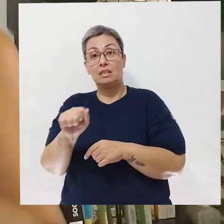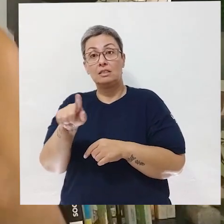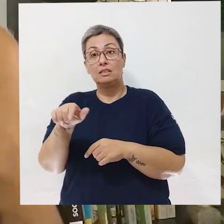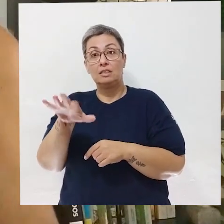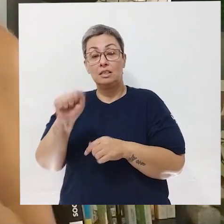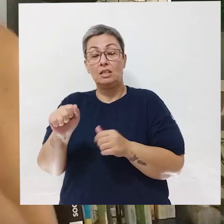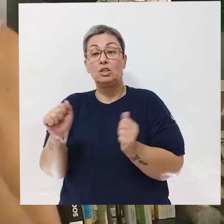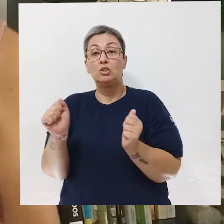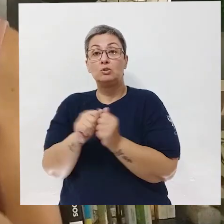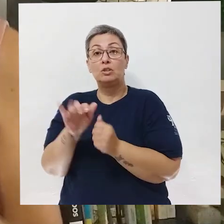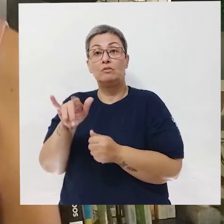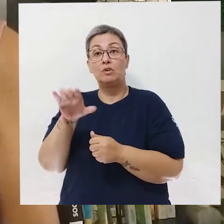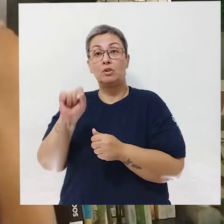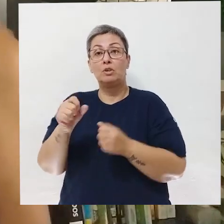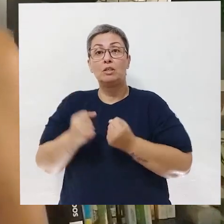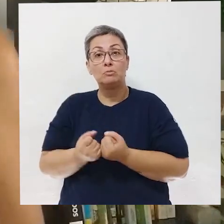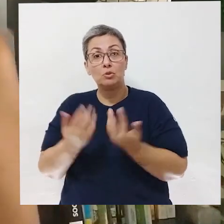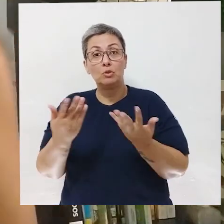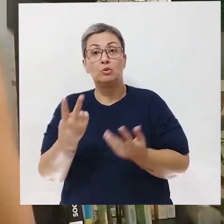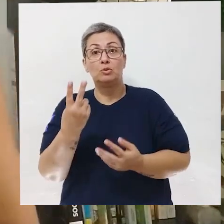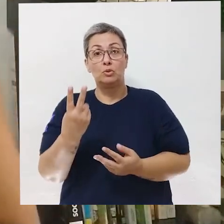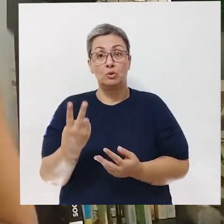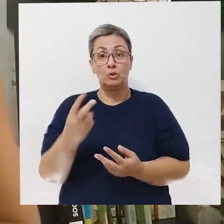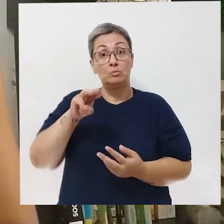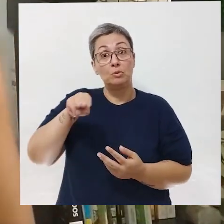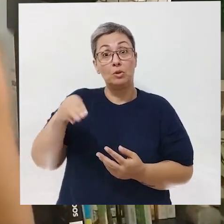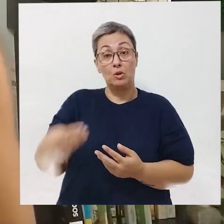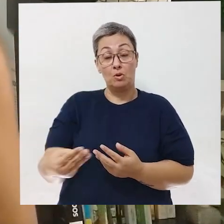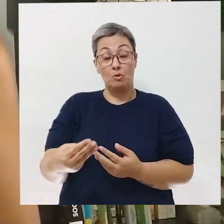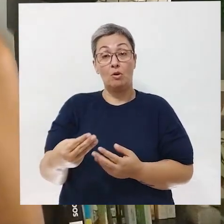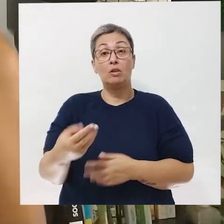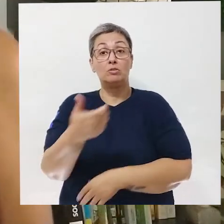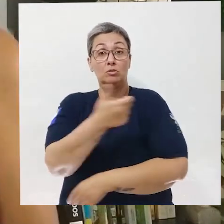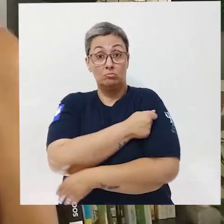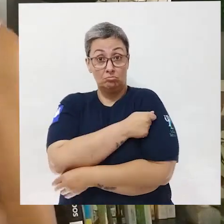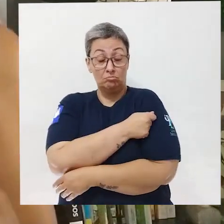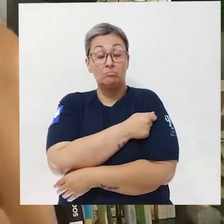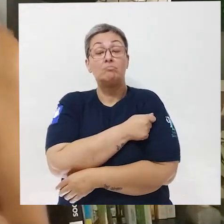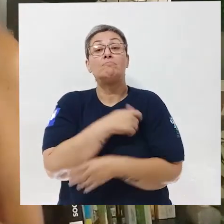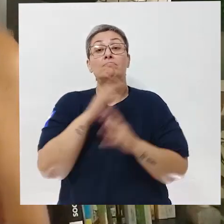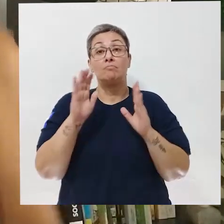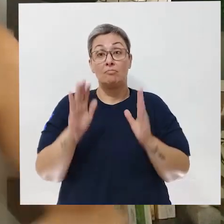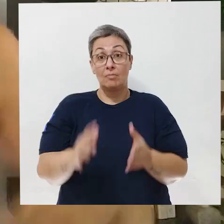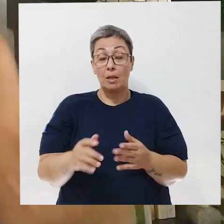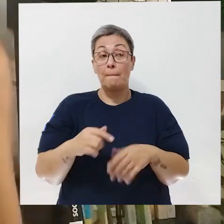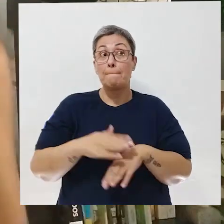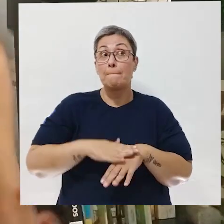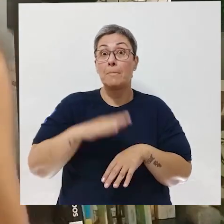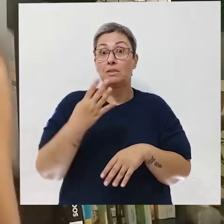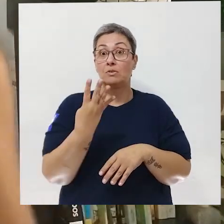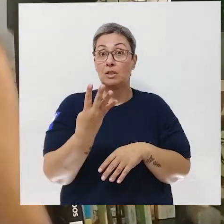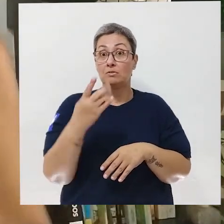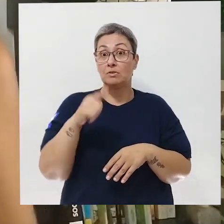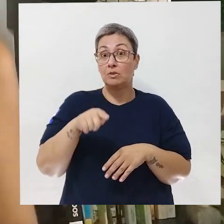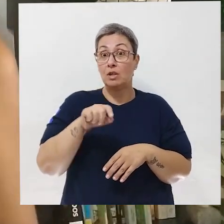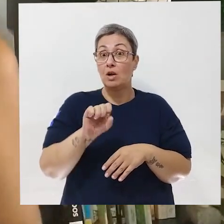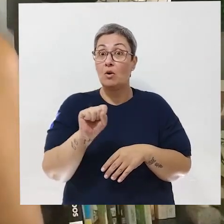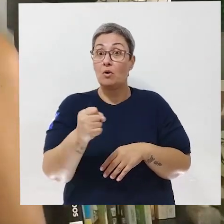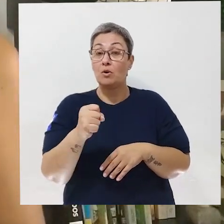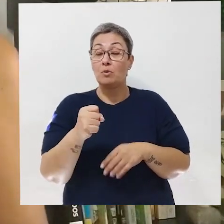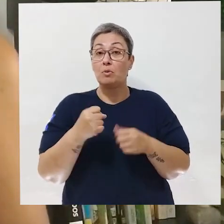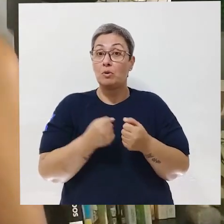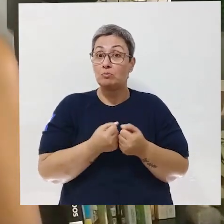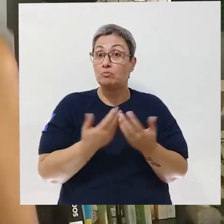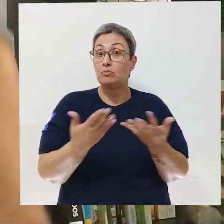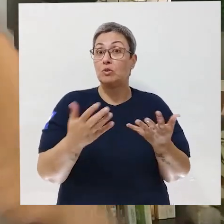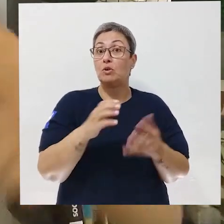distribuiu 2 milhões de doses aí da vacina. E a gente tem também mais 4,8 milhões de doses da Coronavac,